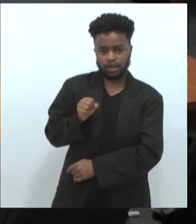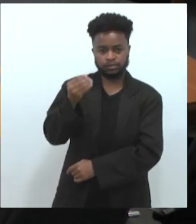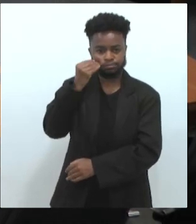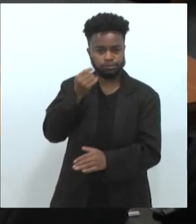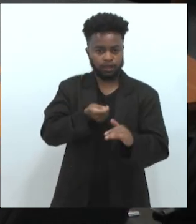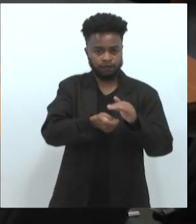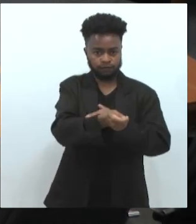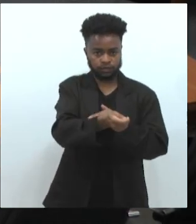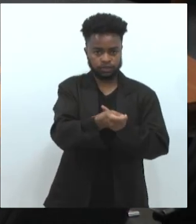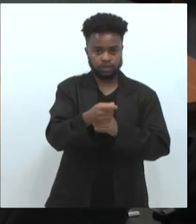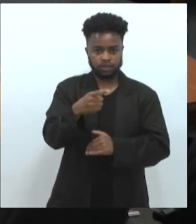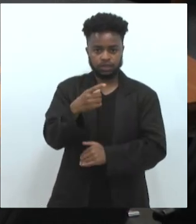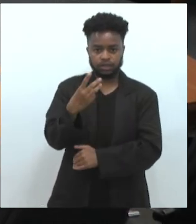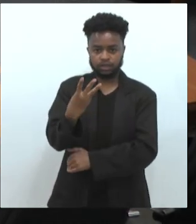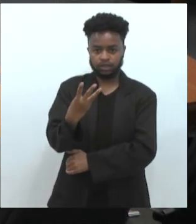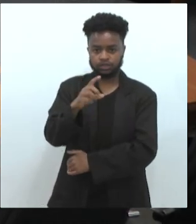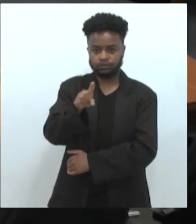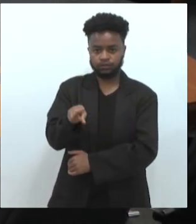investimento